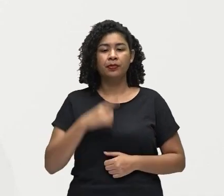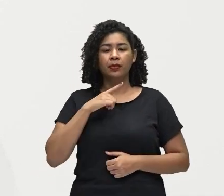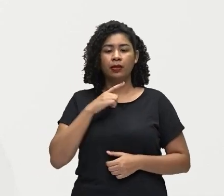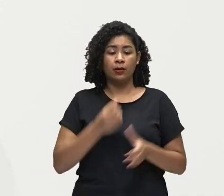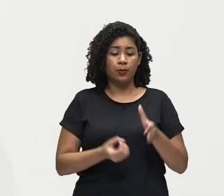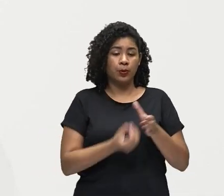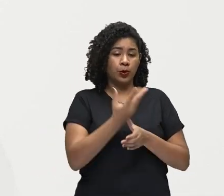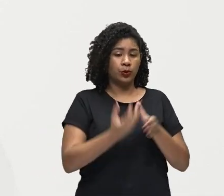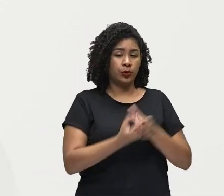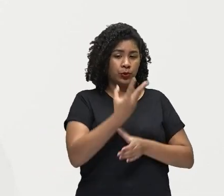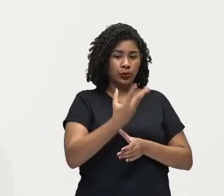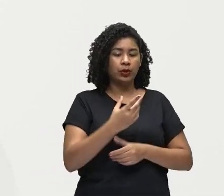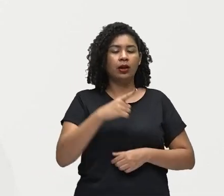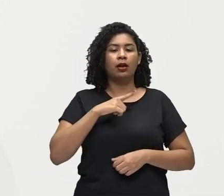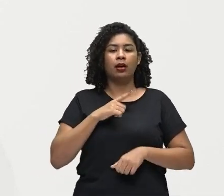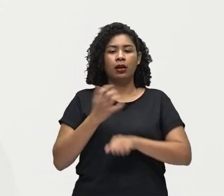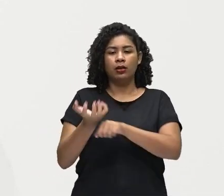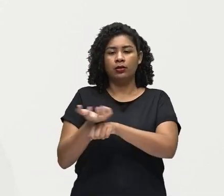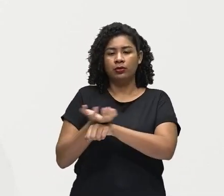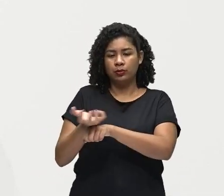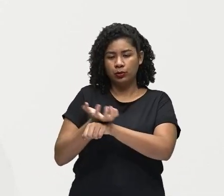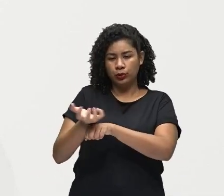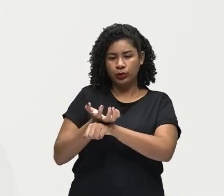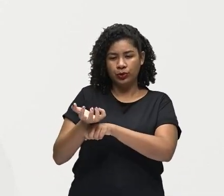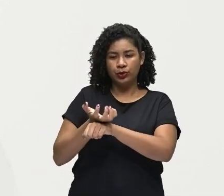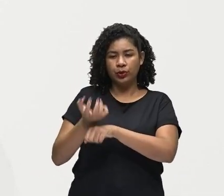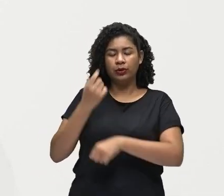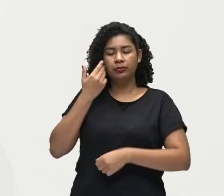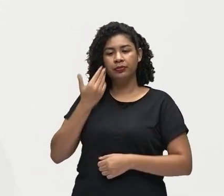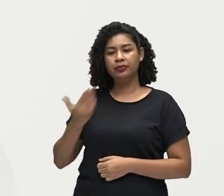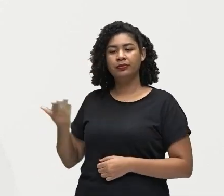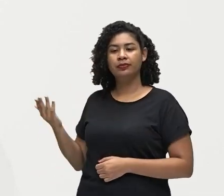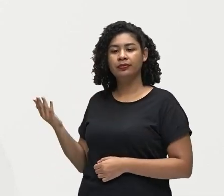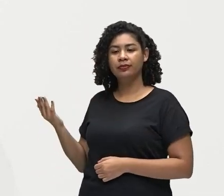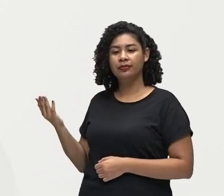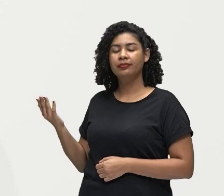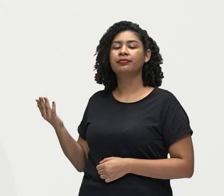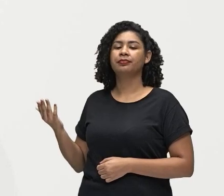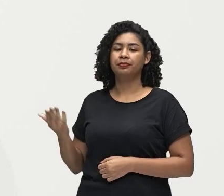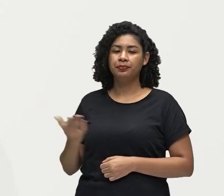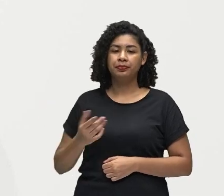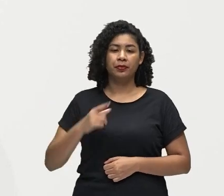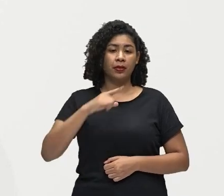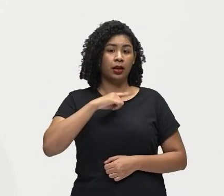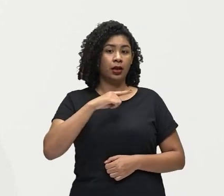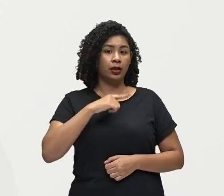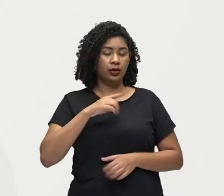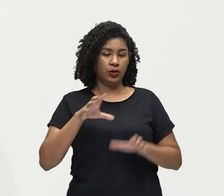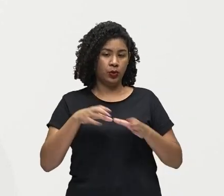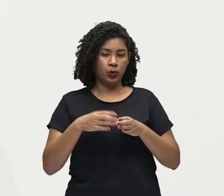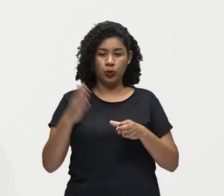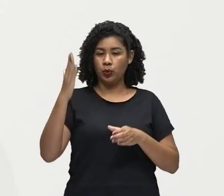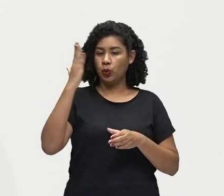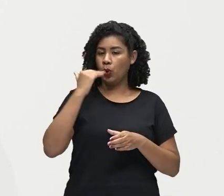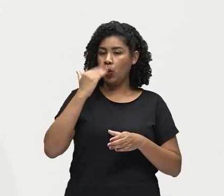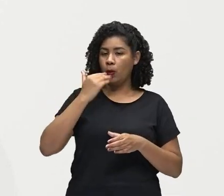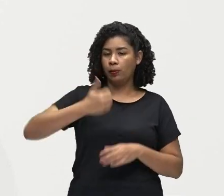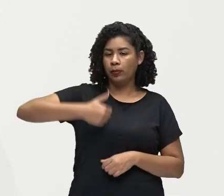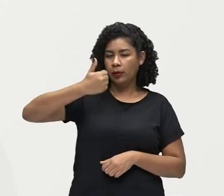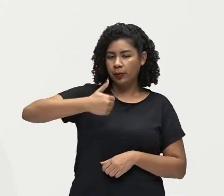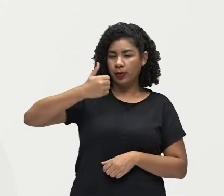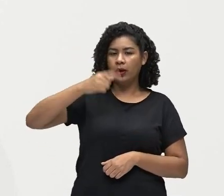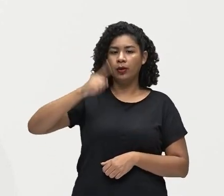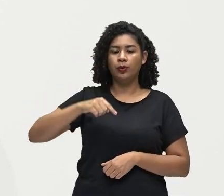né? Produtores, olha lá, vamos abreviar aqui. E aí, consumidores, olha só, nós temos o consumidor primário, que é o